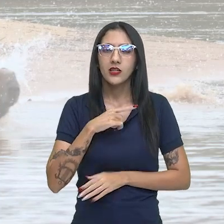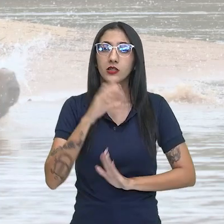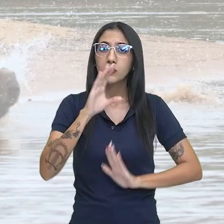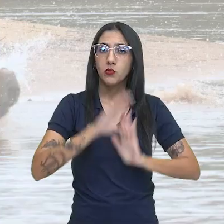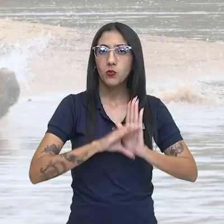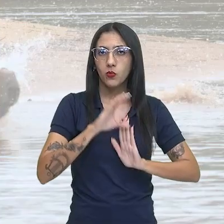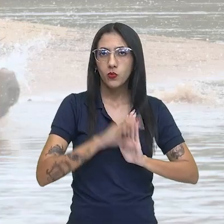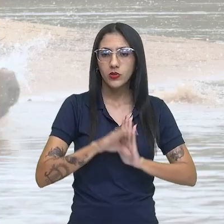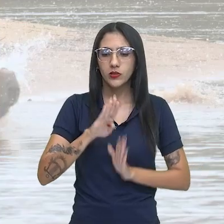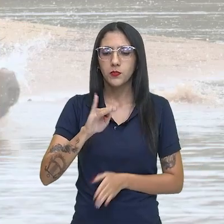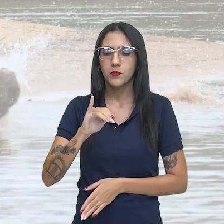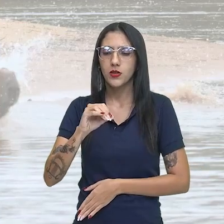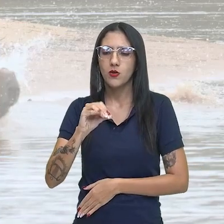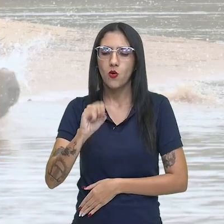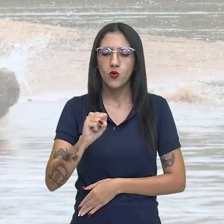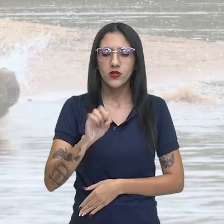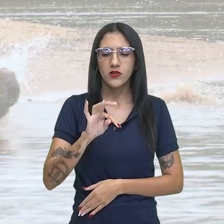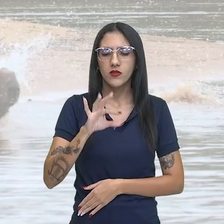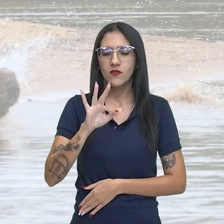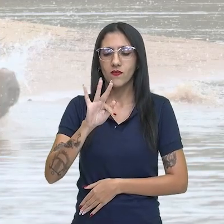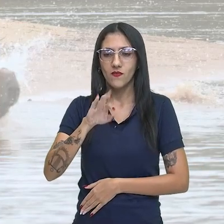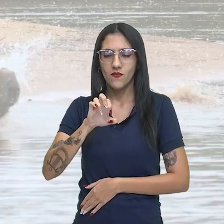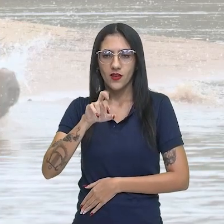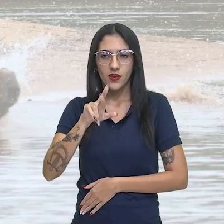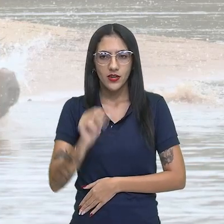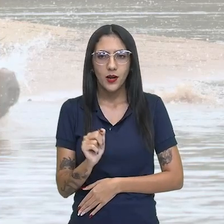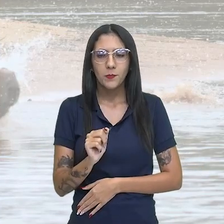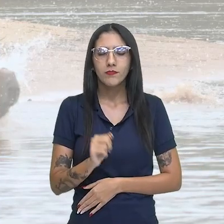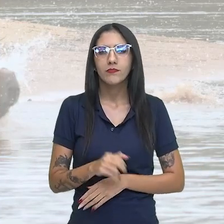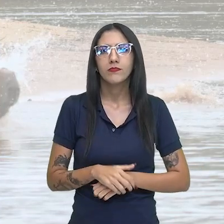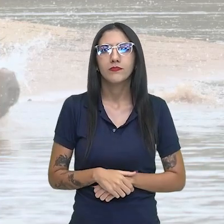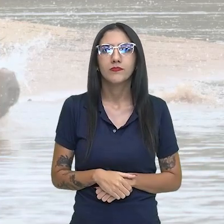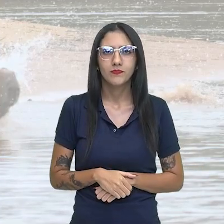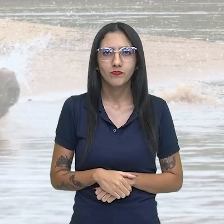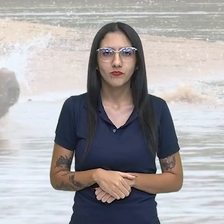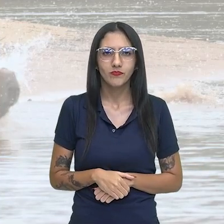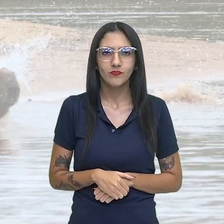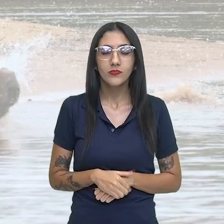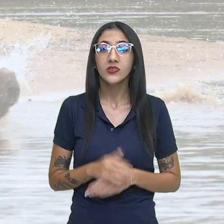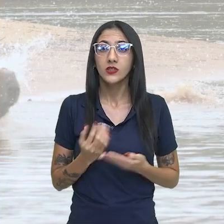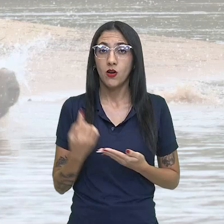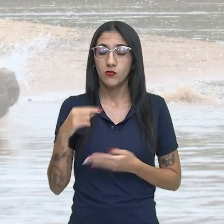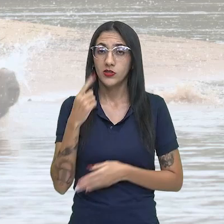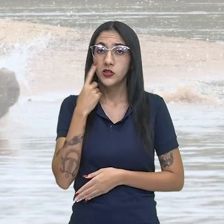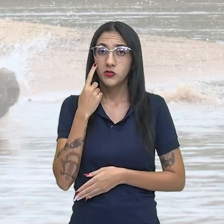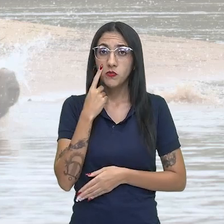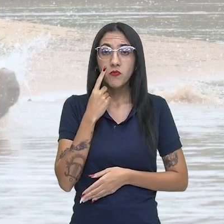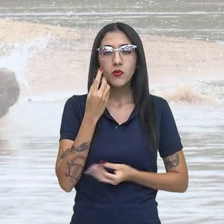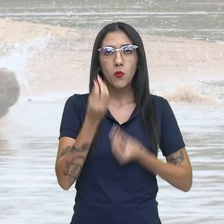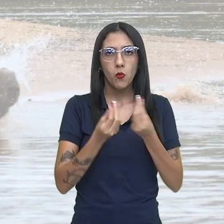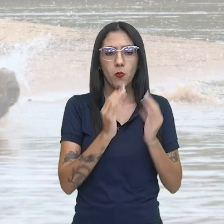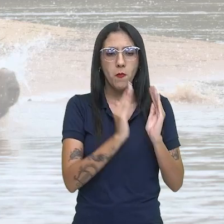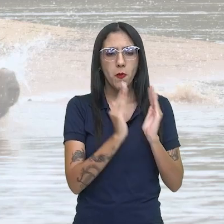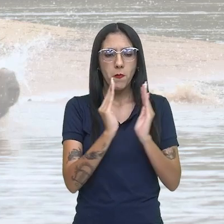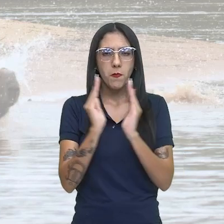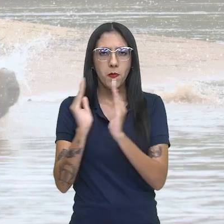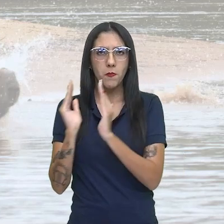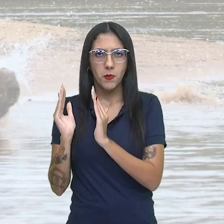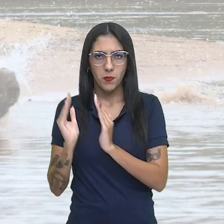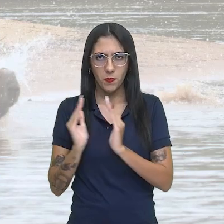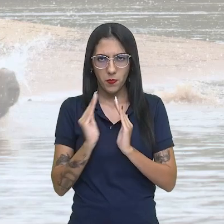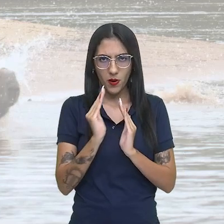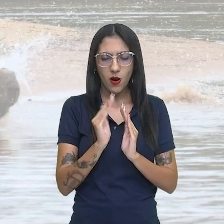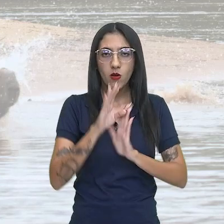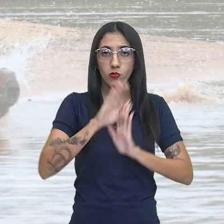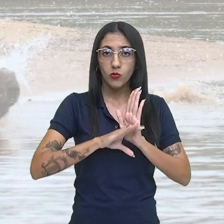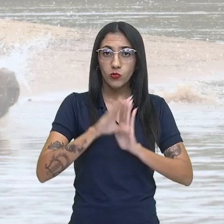de biosfera. Então, nós vimos aí os níveis de organização da ecologia, com vários conceitos, e nós vamos